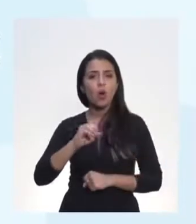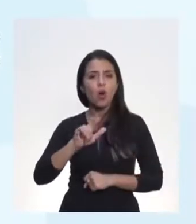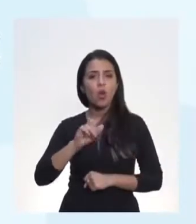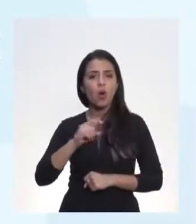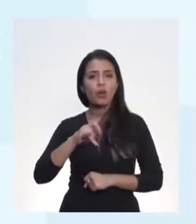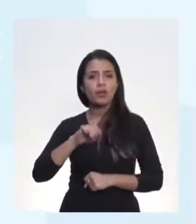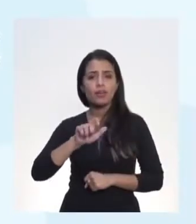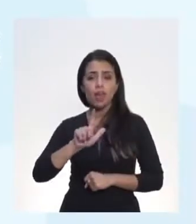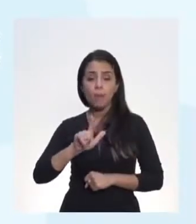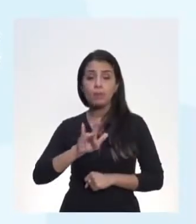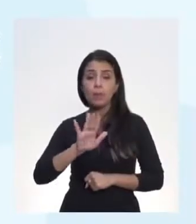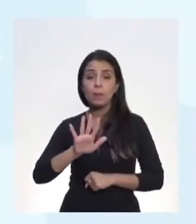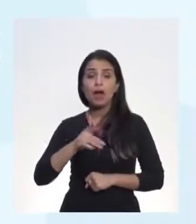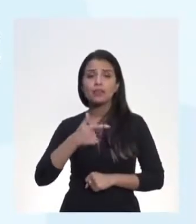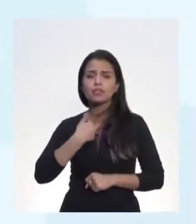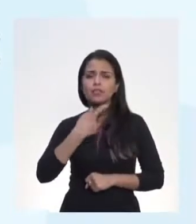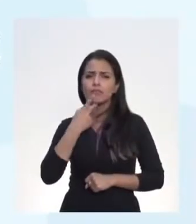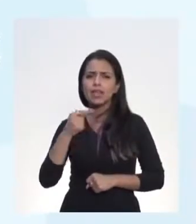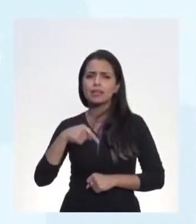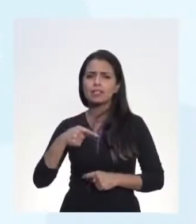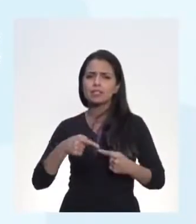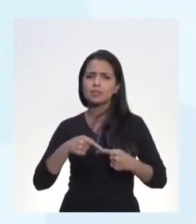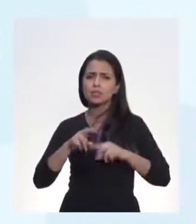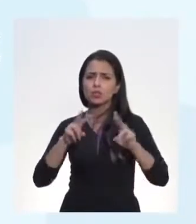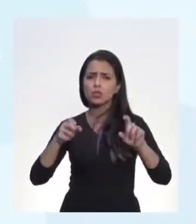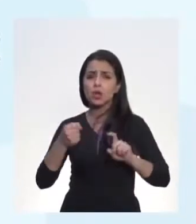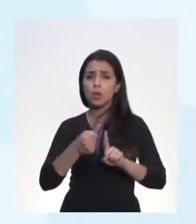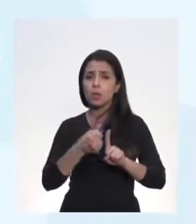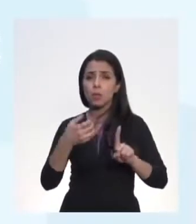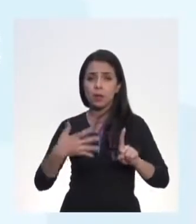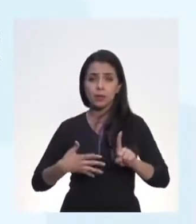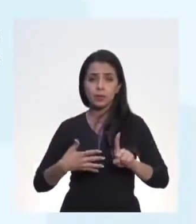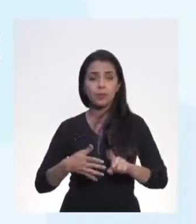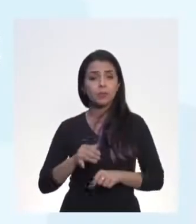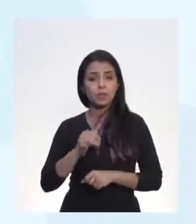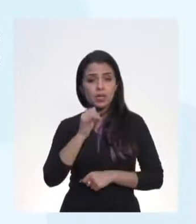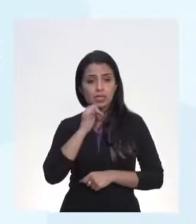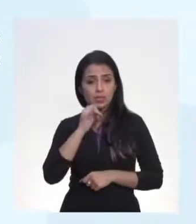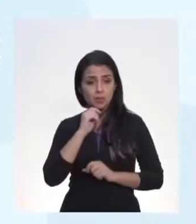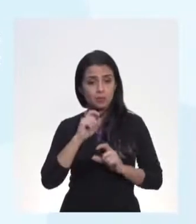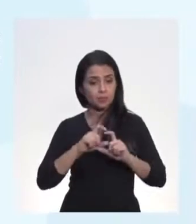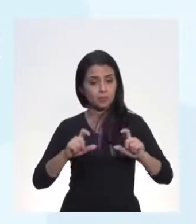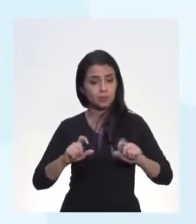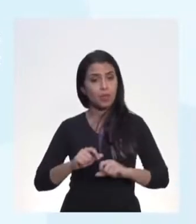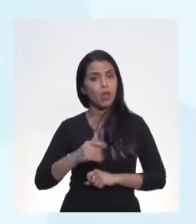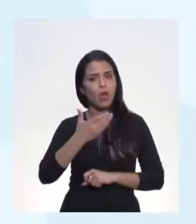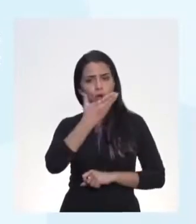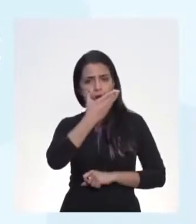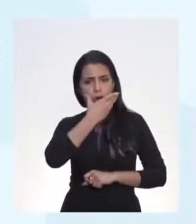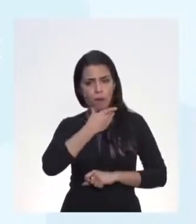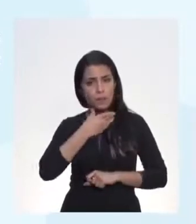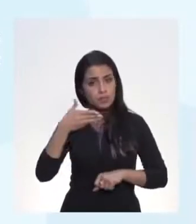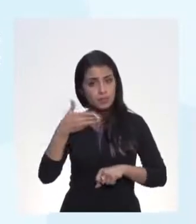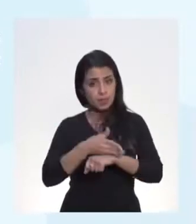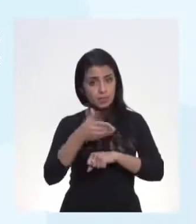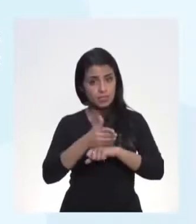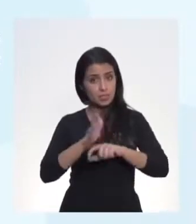essa semana? Quando eu tenho ali essa afirmação, os homens que participam de lutas e movimentos